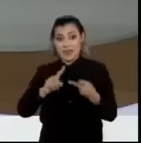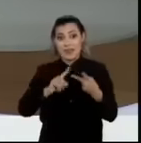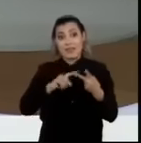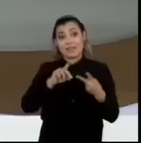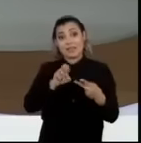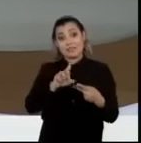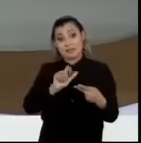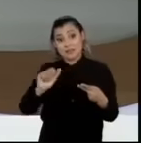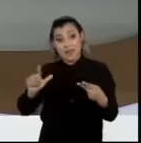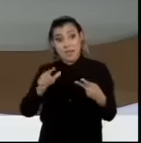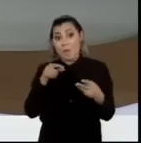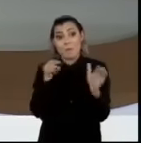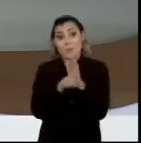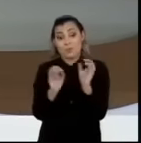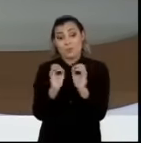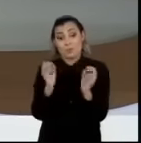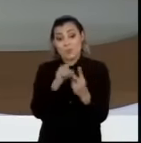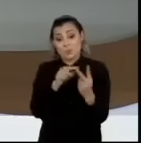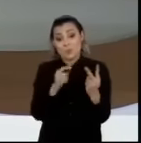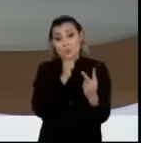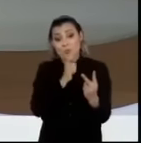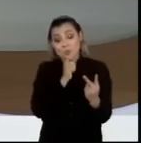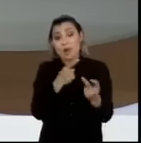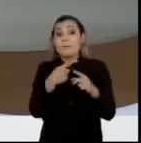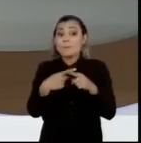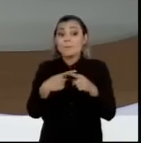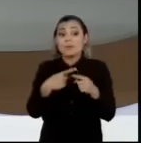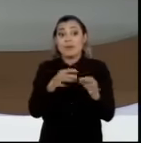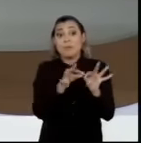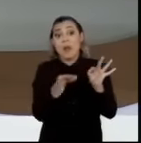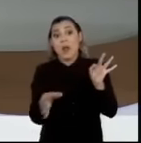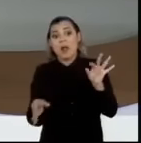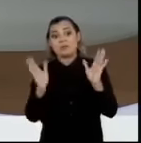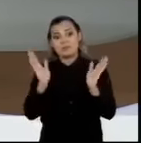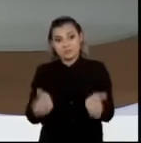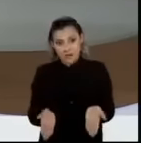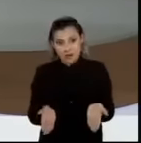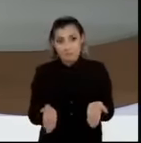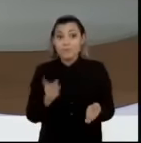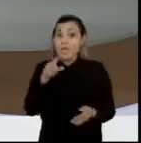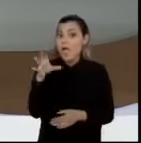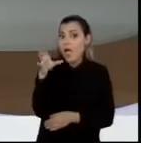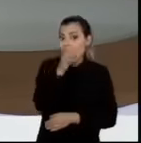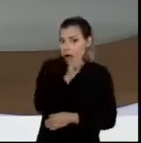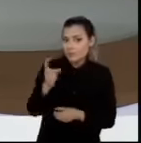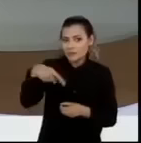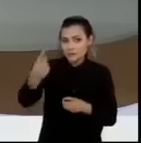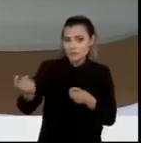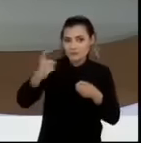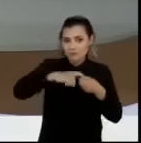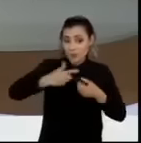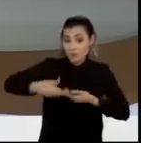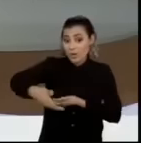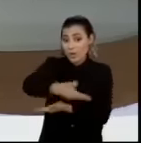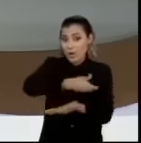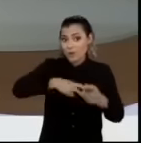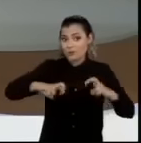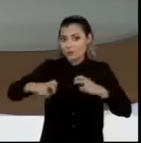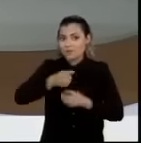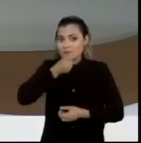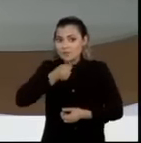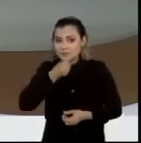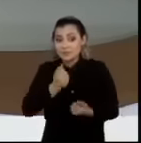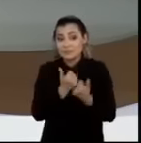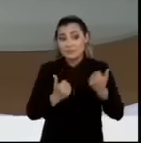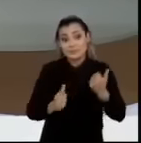fizeram perguntas nesse bloco, porque, de fato, a gente acabou se estendendo muito. É um segundinho só. O Roda Viva volta já já com mais entrevista